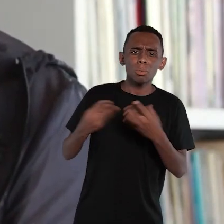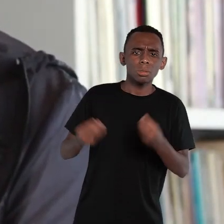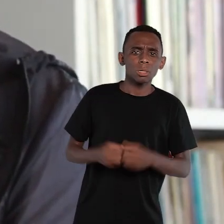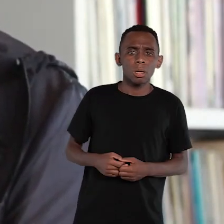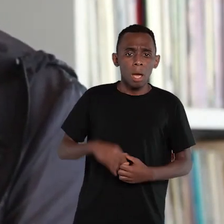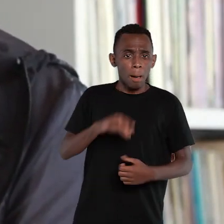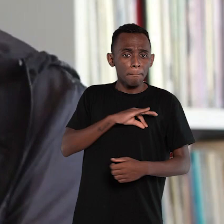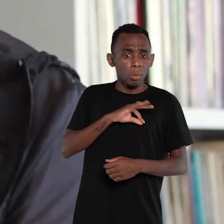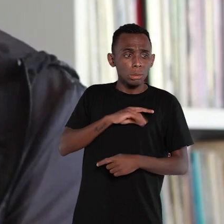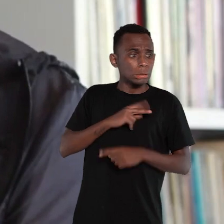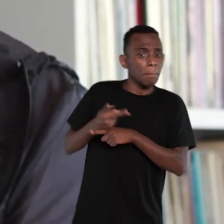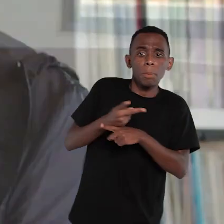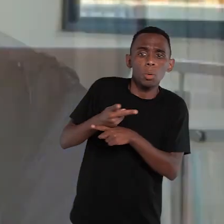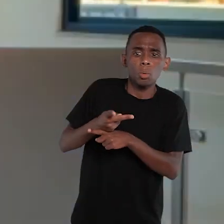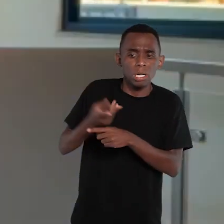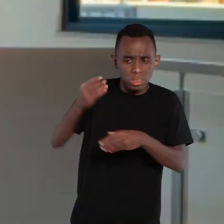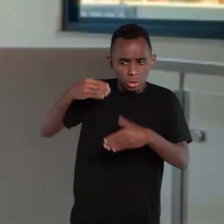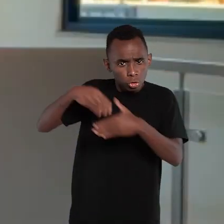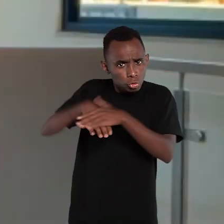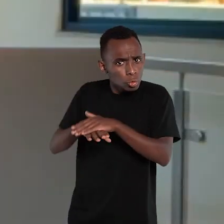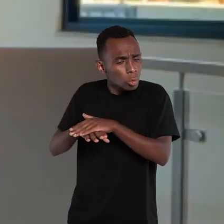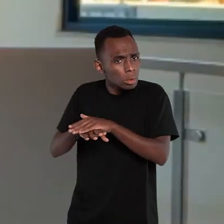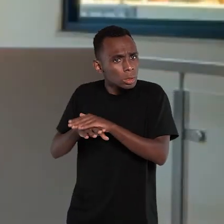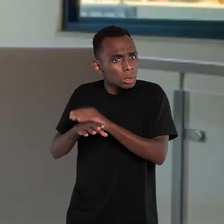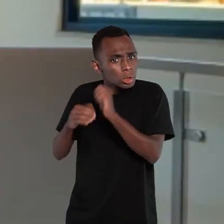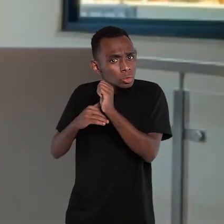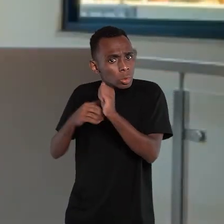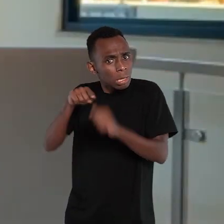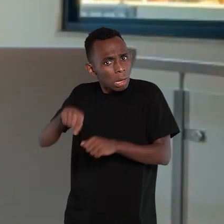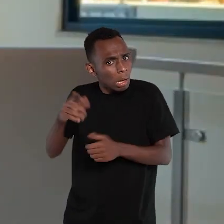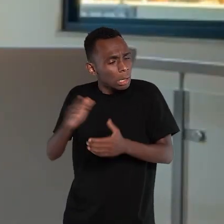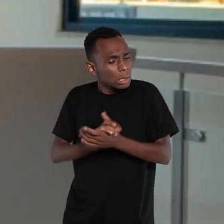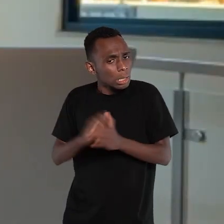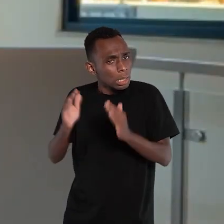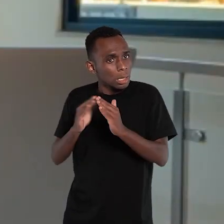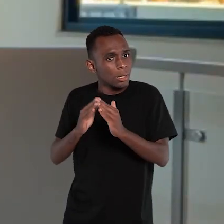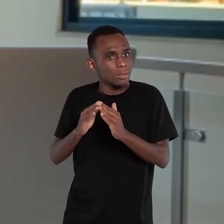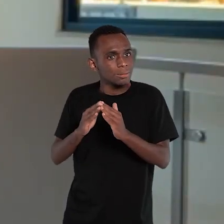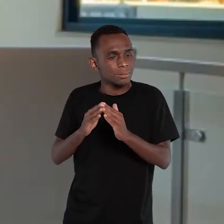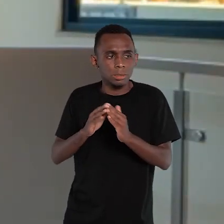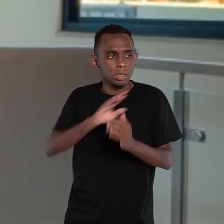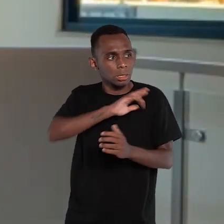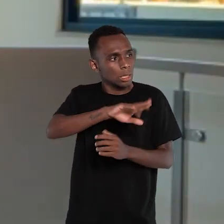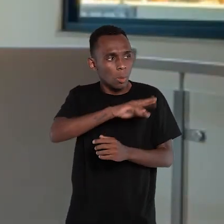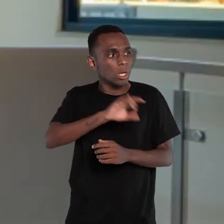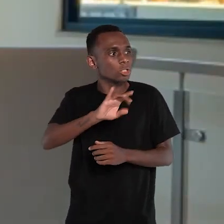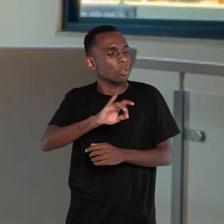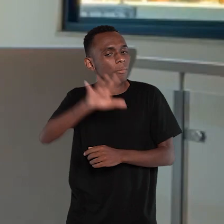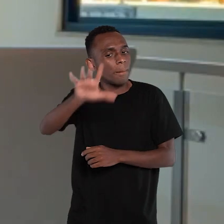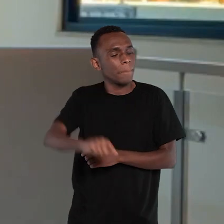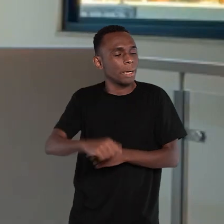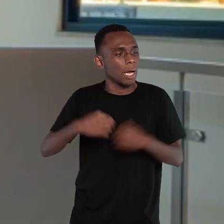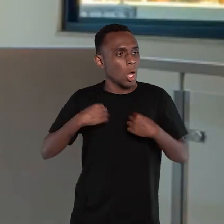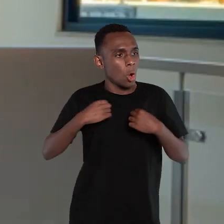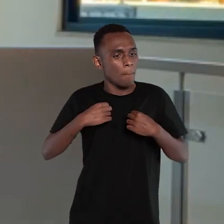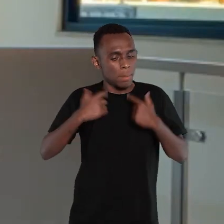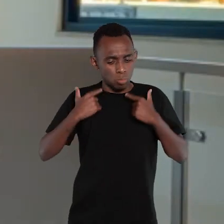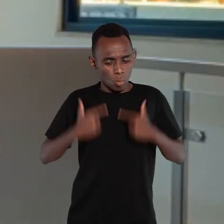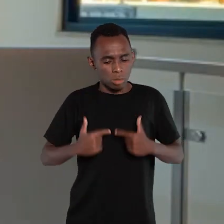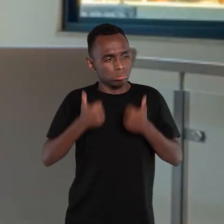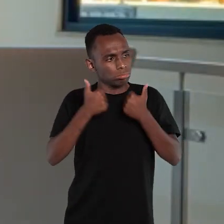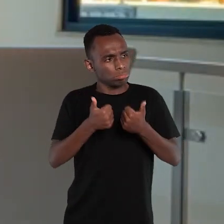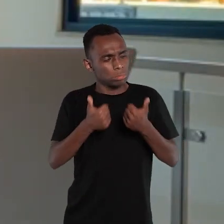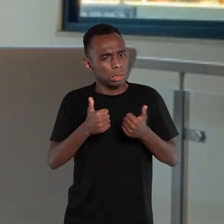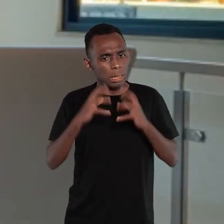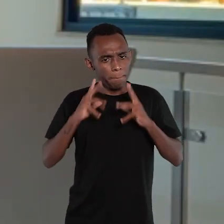Procurado pela polícia e vem se esconder em casa. Ele não está se escondendo. Veio só pegar roupa limpa, disse a